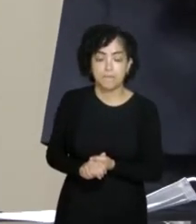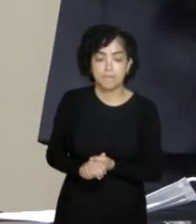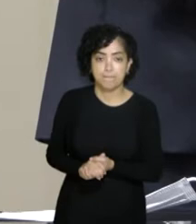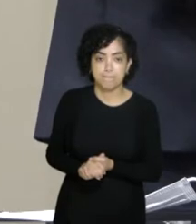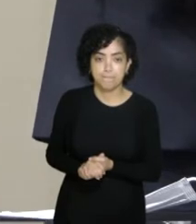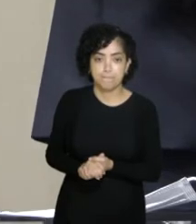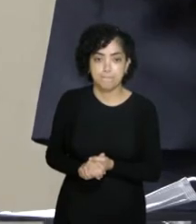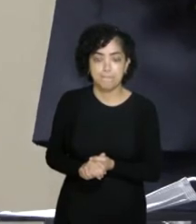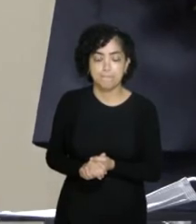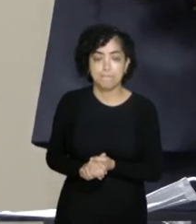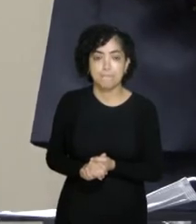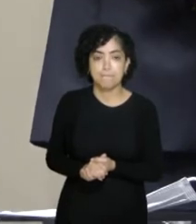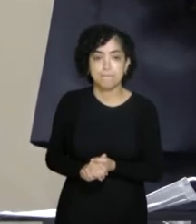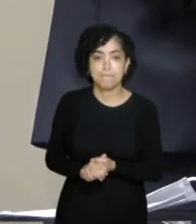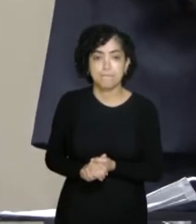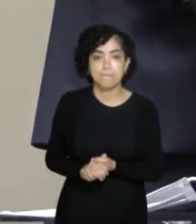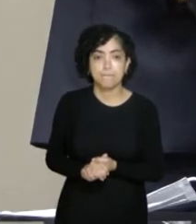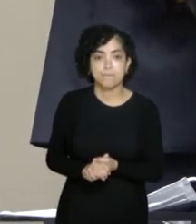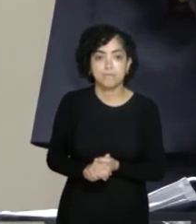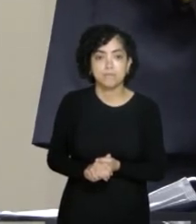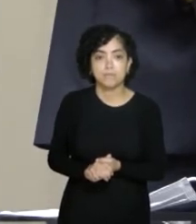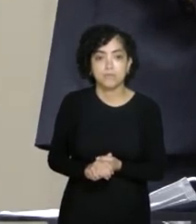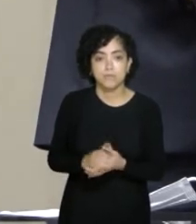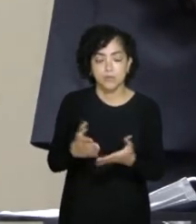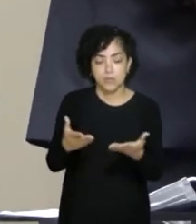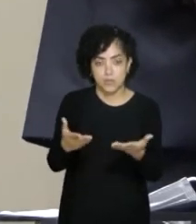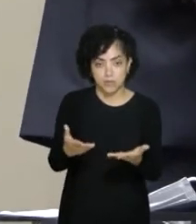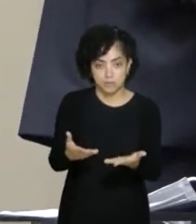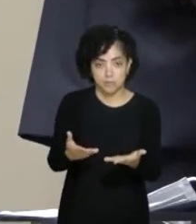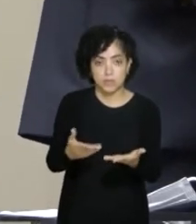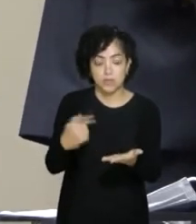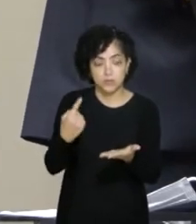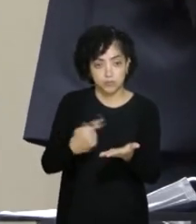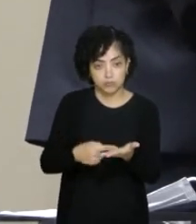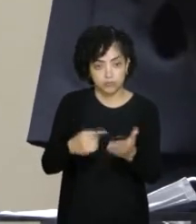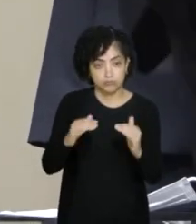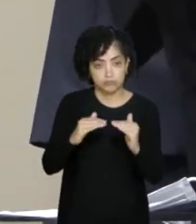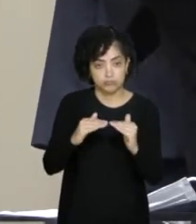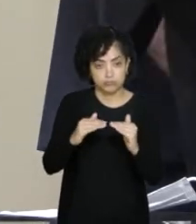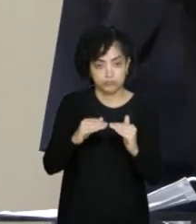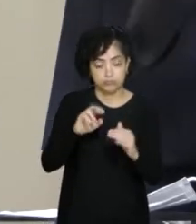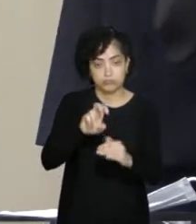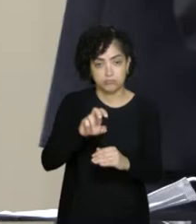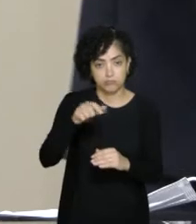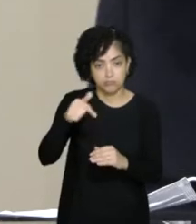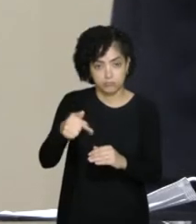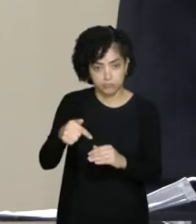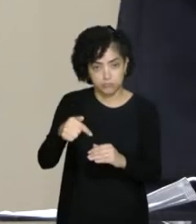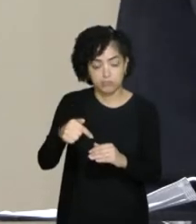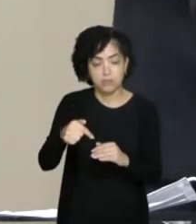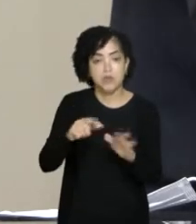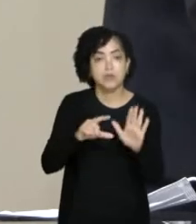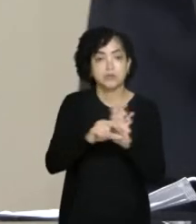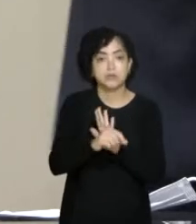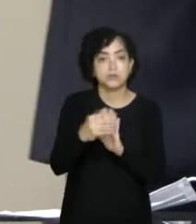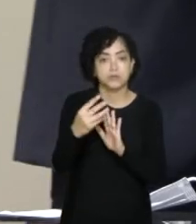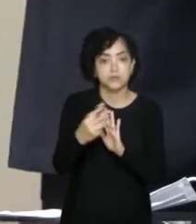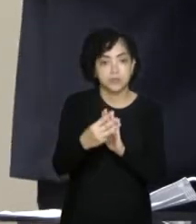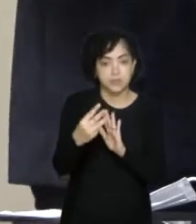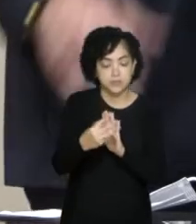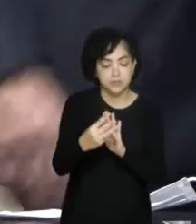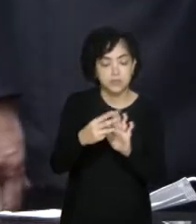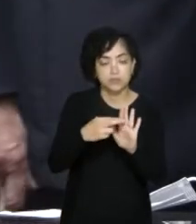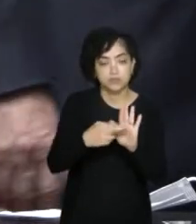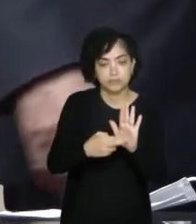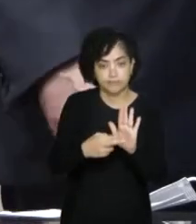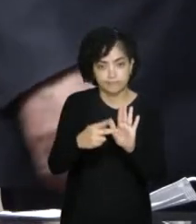A mesa da Assembleia Legislativa do Estado de Santa Catarina, em conformidade com o artigo 57, inciso 3º do Regimento